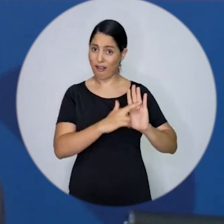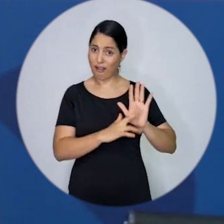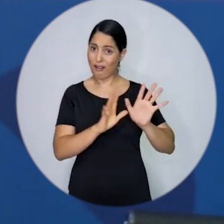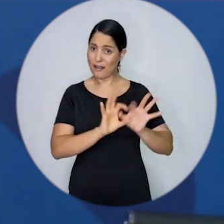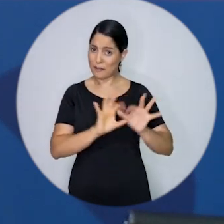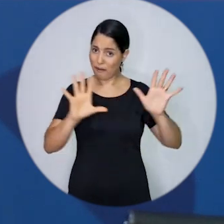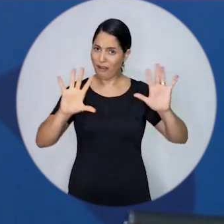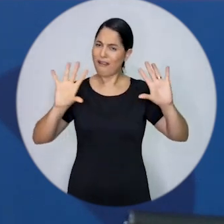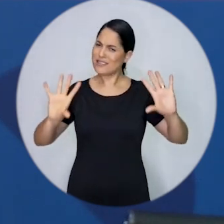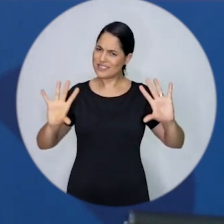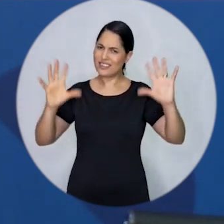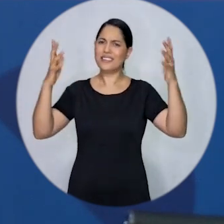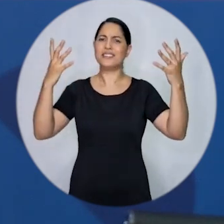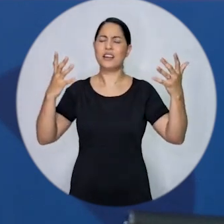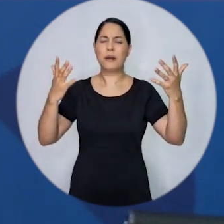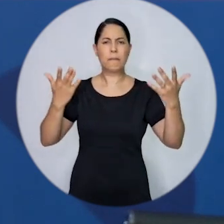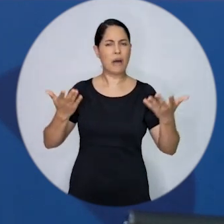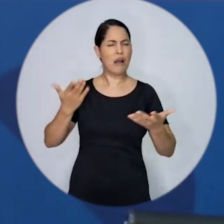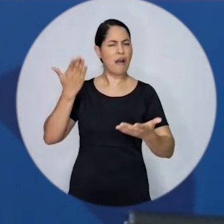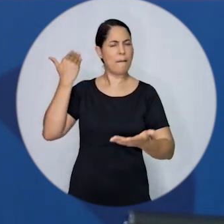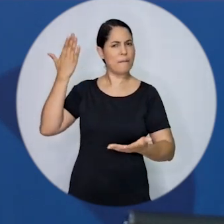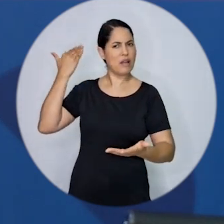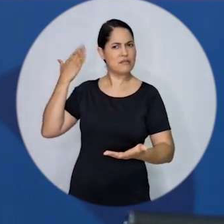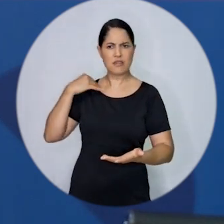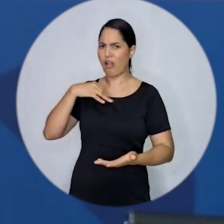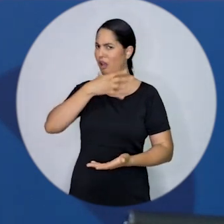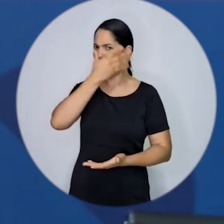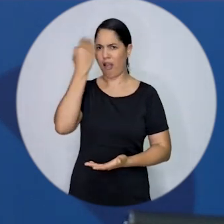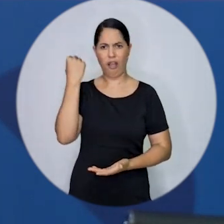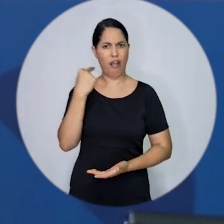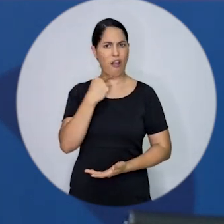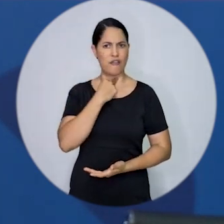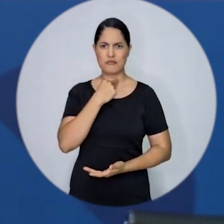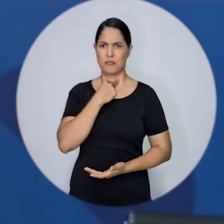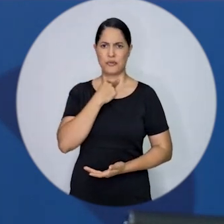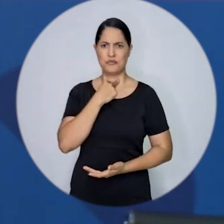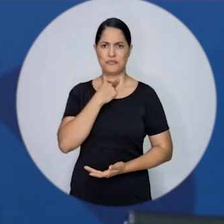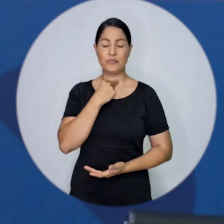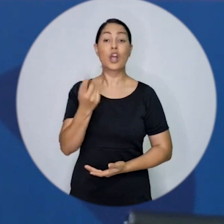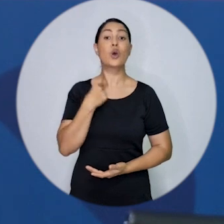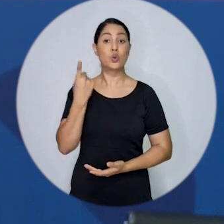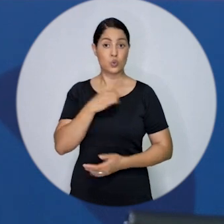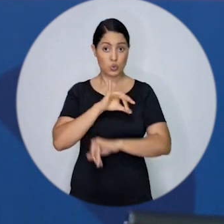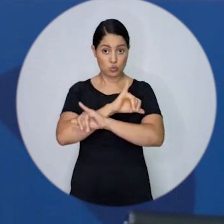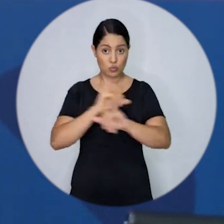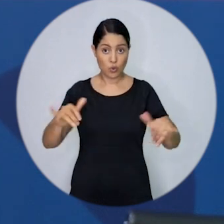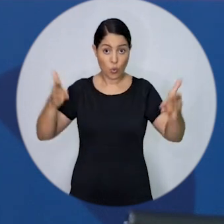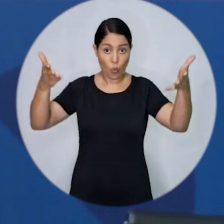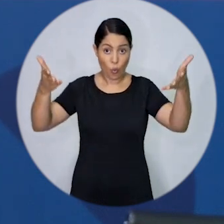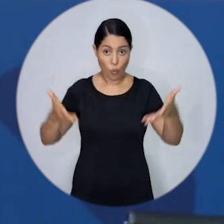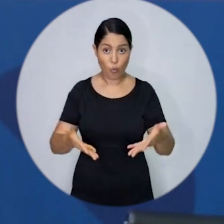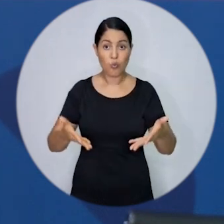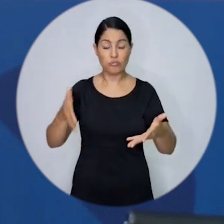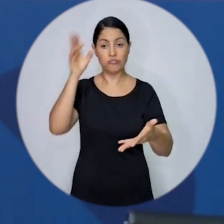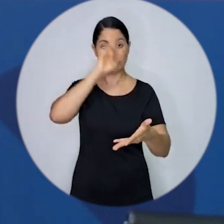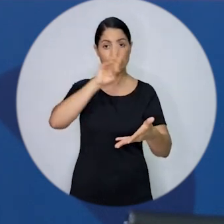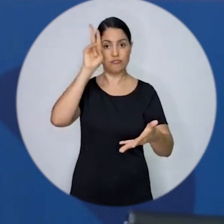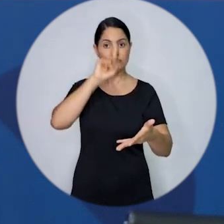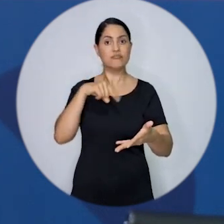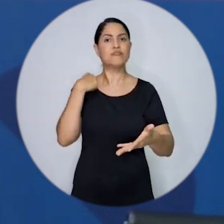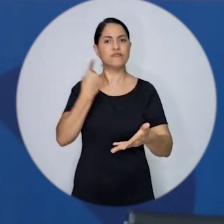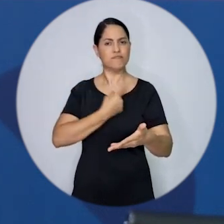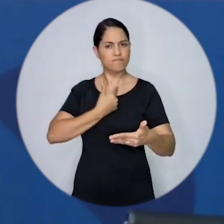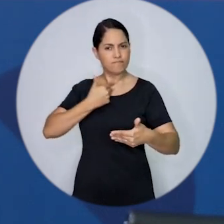liberdades. Não podemos esquecer, então, o nosso passado. Eu diria que a história, hoje, a história da